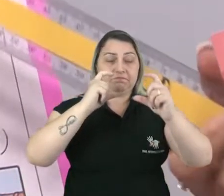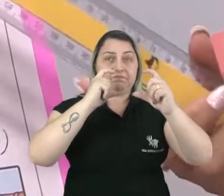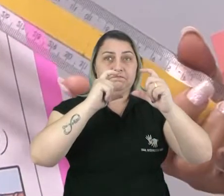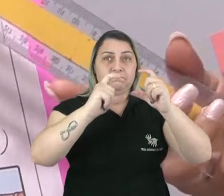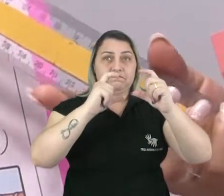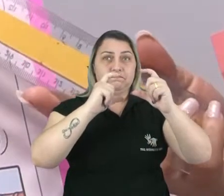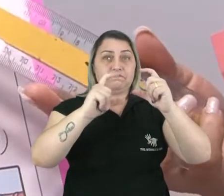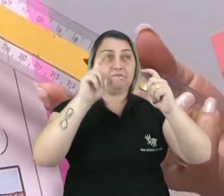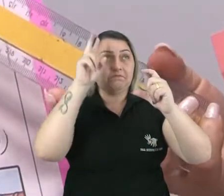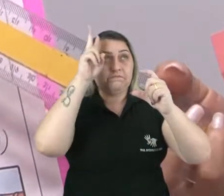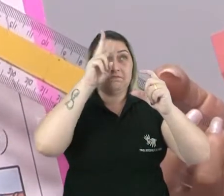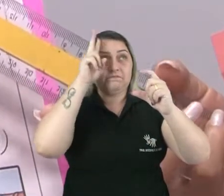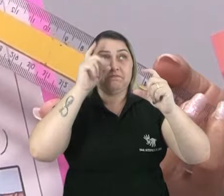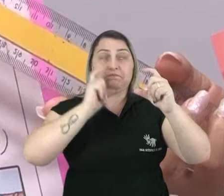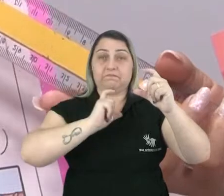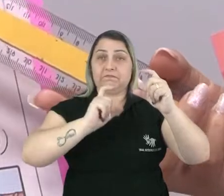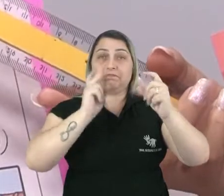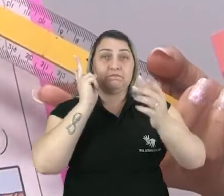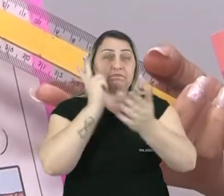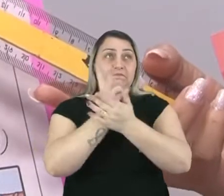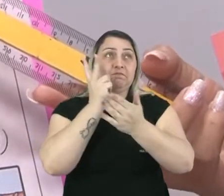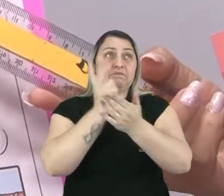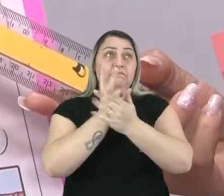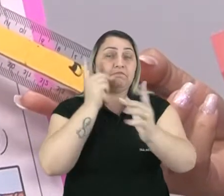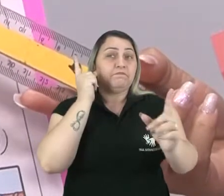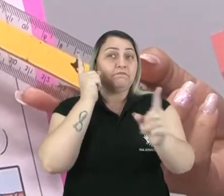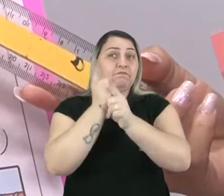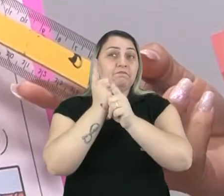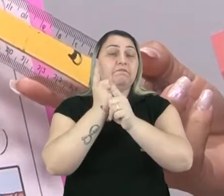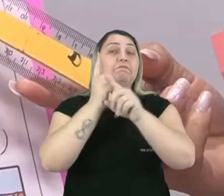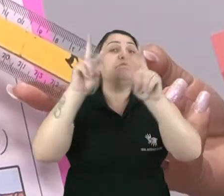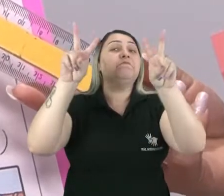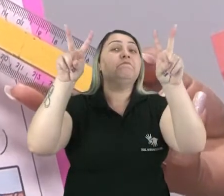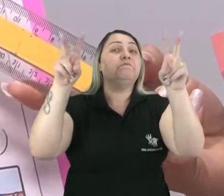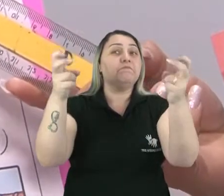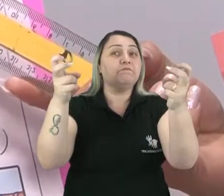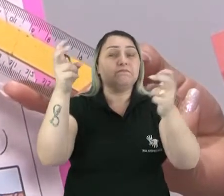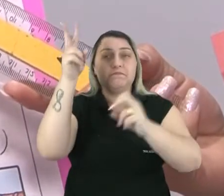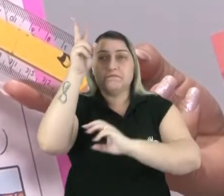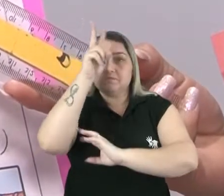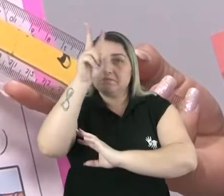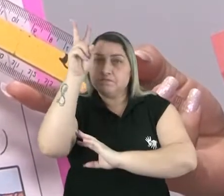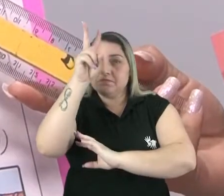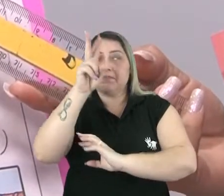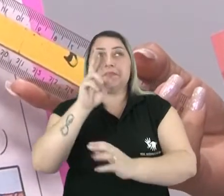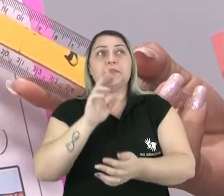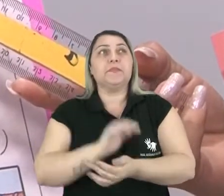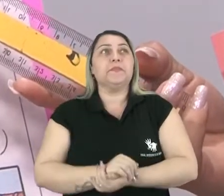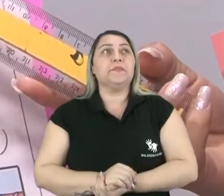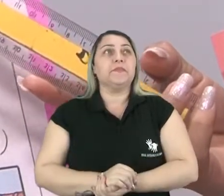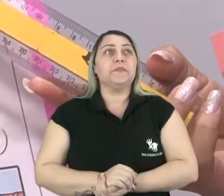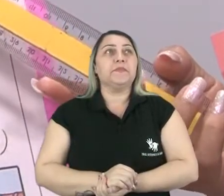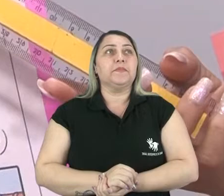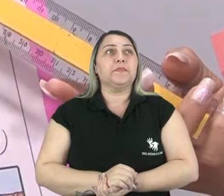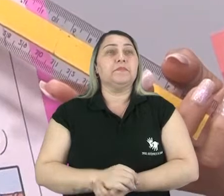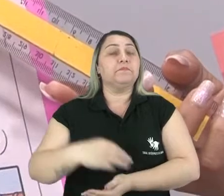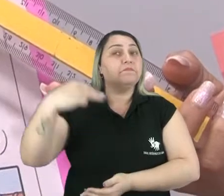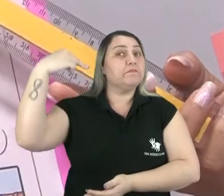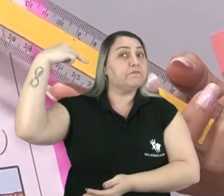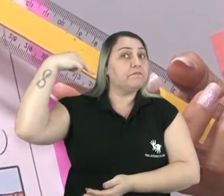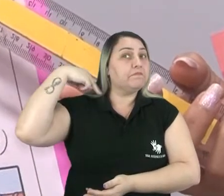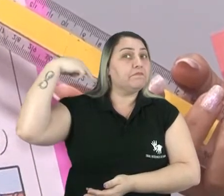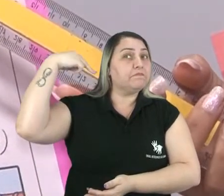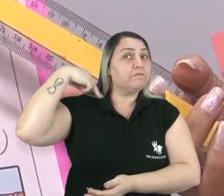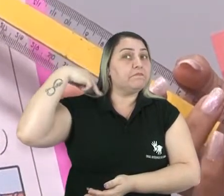que no primeiro quadrinho nós sempre encontramos o título da história. Aqui tem o título,